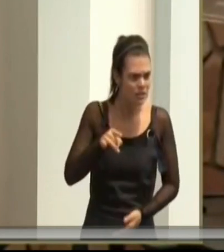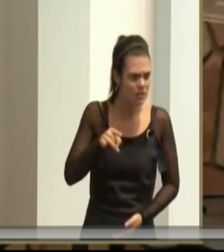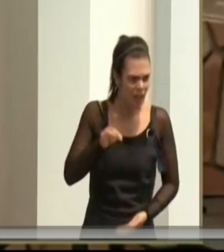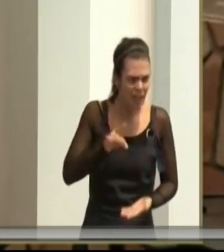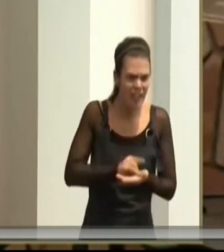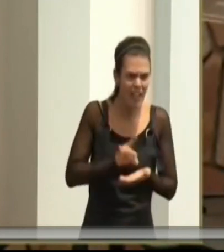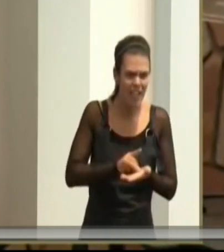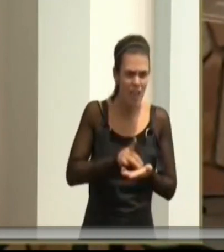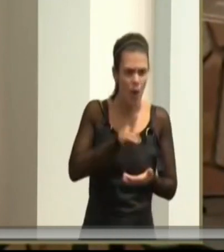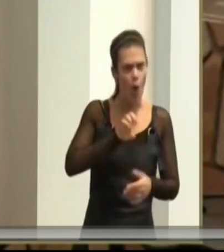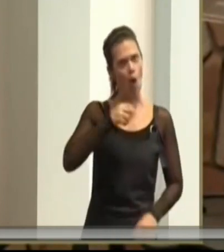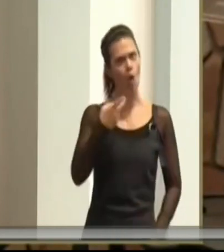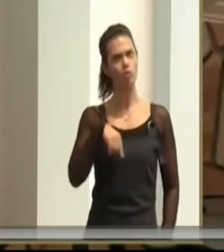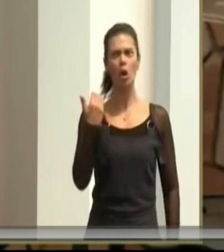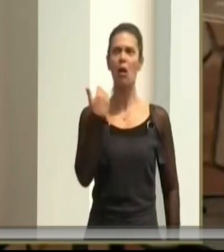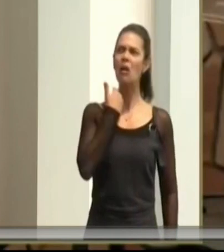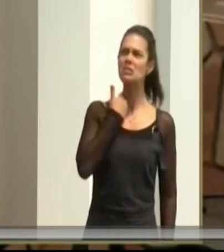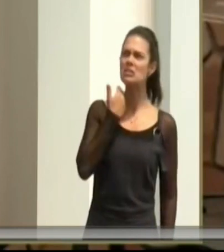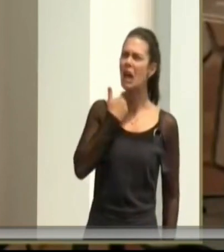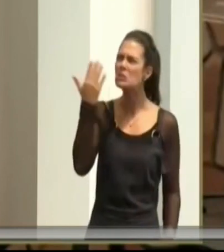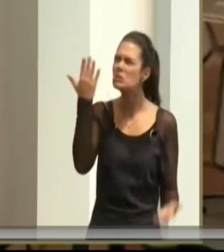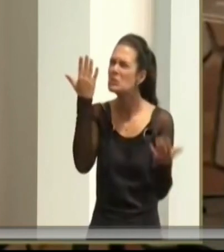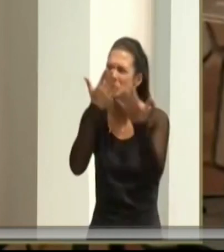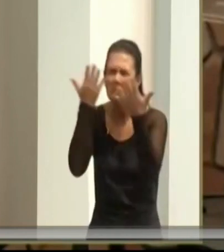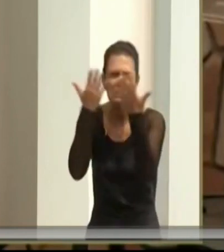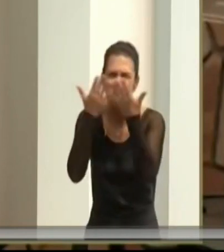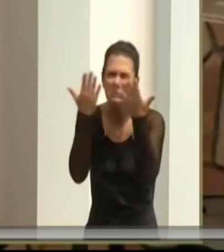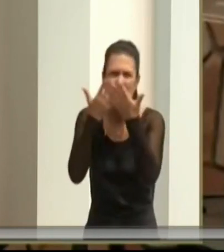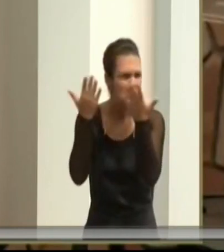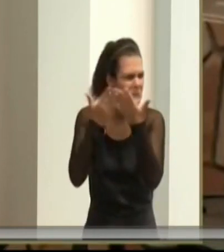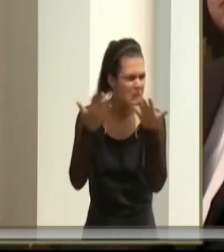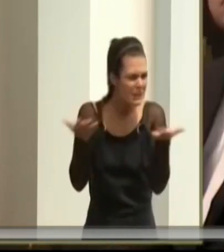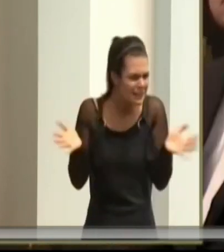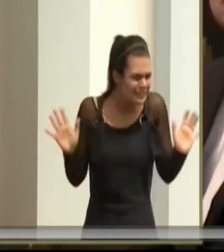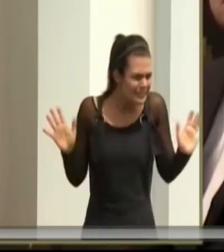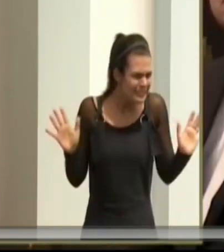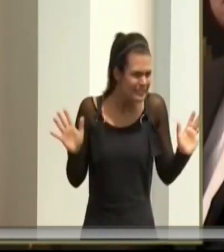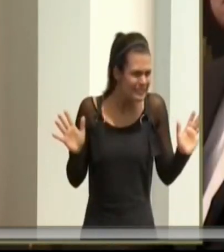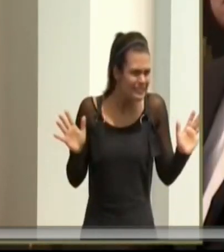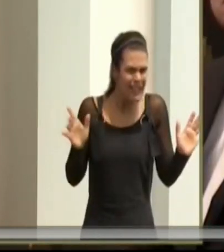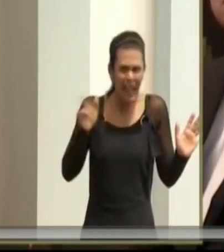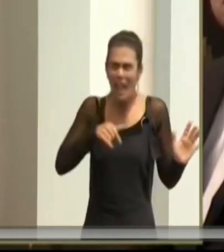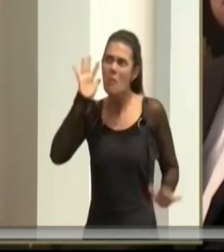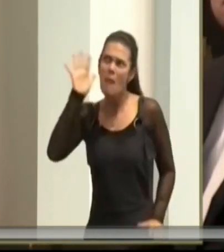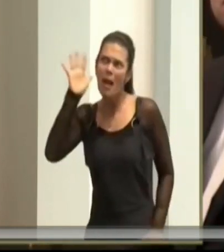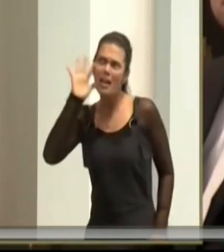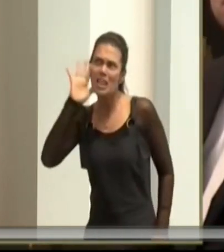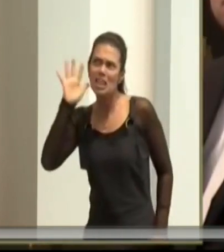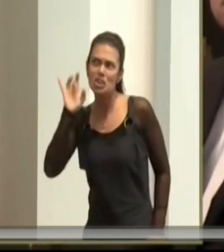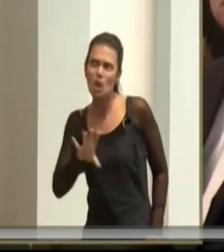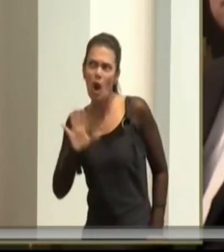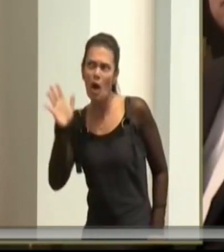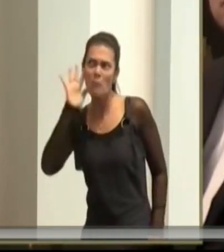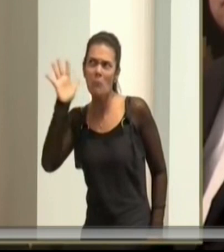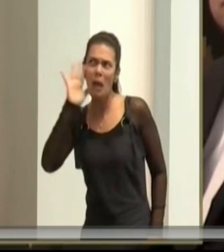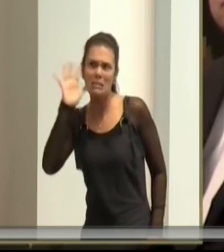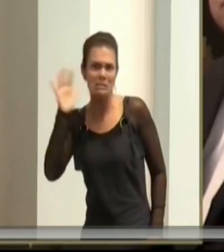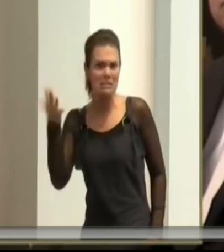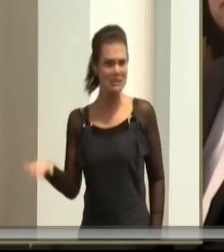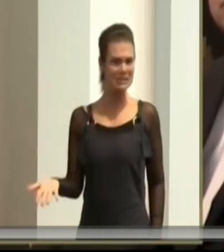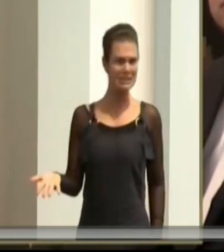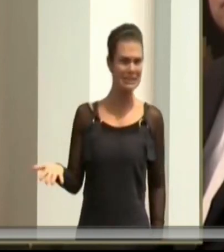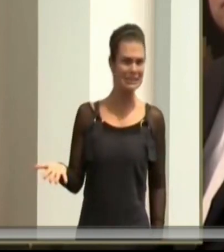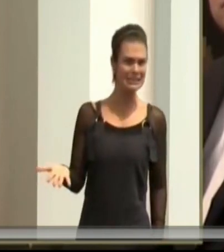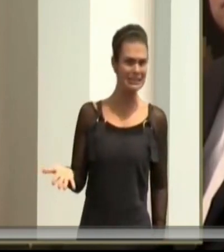um cansaço, tivemos um final de semana agitado, a crucificação de 3 homens, estamos aqui vendo tudo isso, talvez